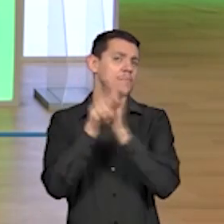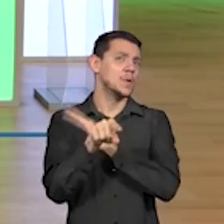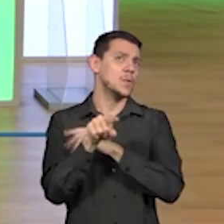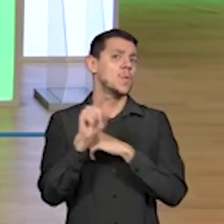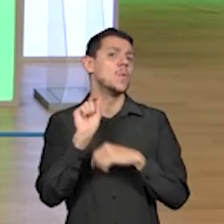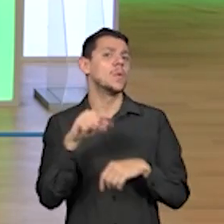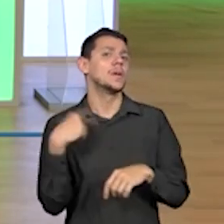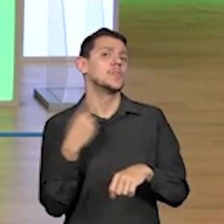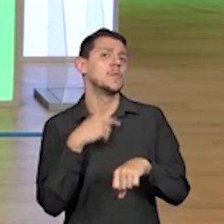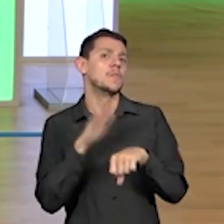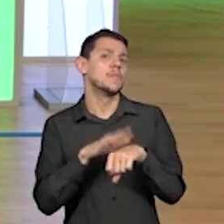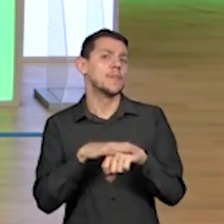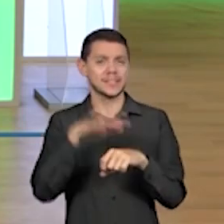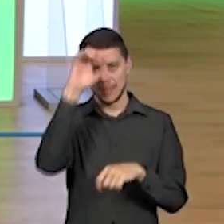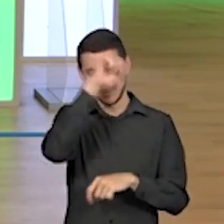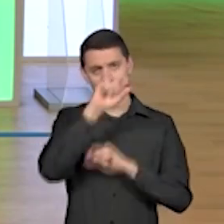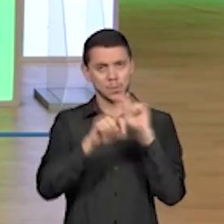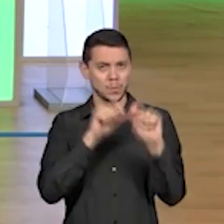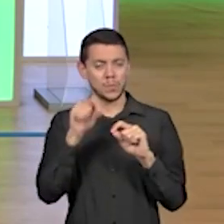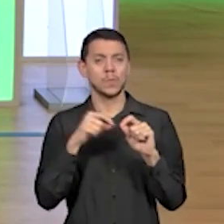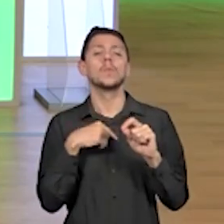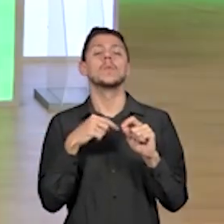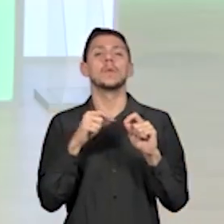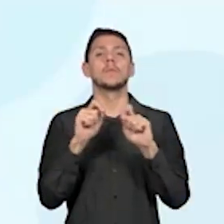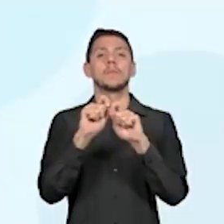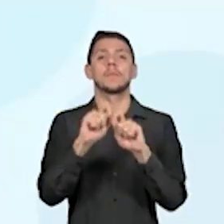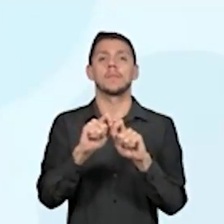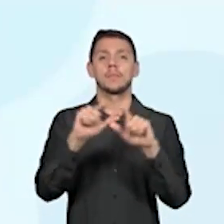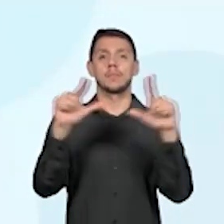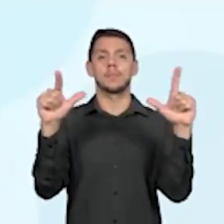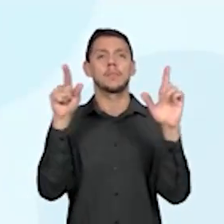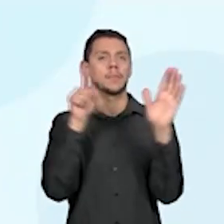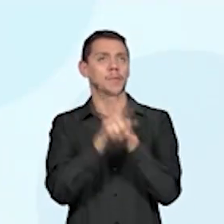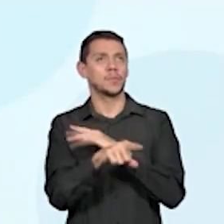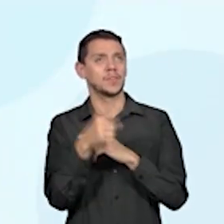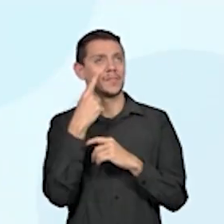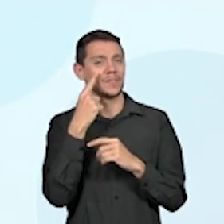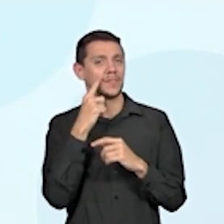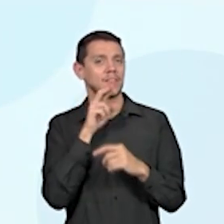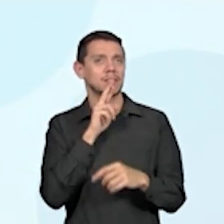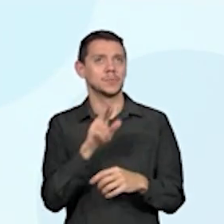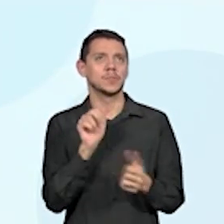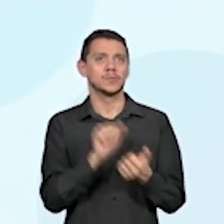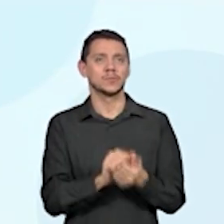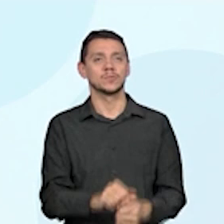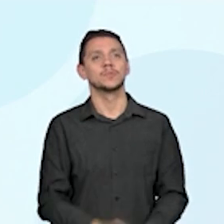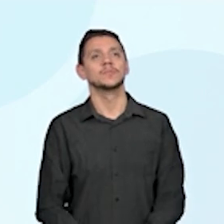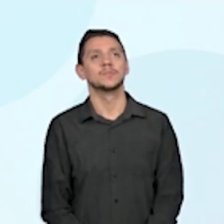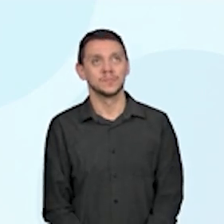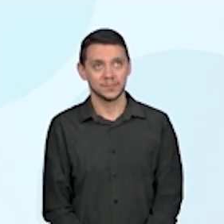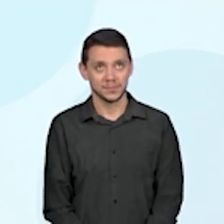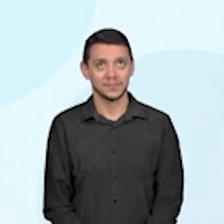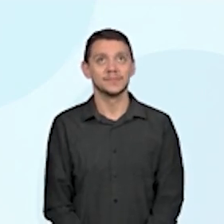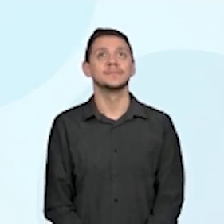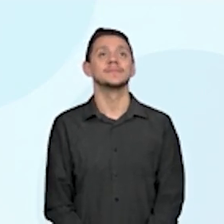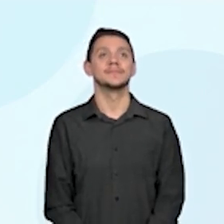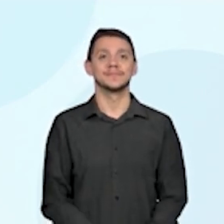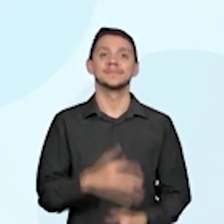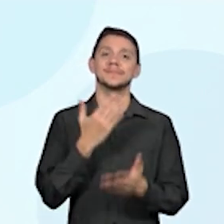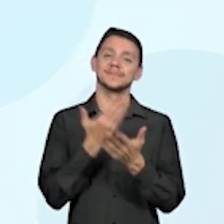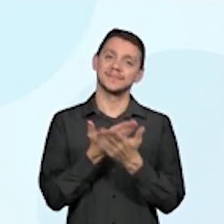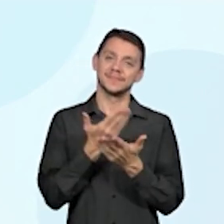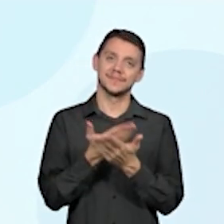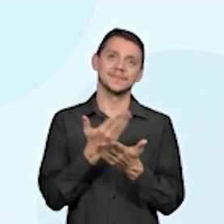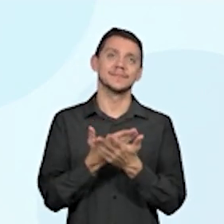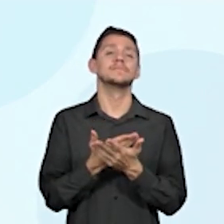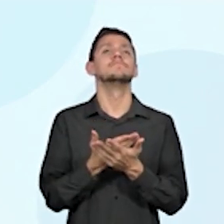o que aprendemos. E eu vou colocar na tela essa pergunta com a possível resposta, porque chegou o fim da aula. O